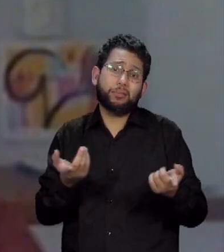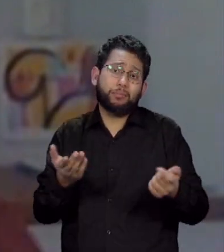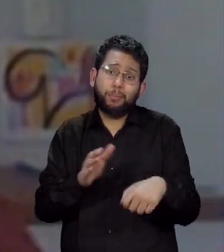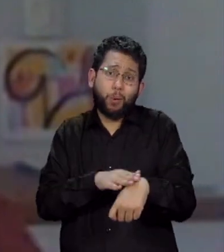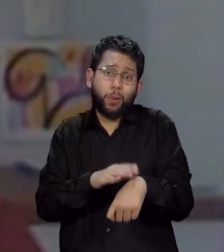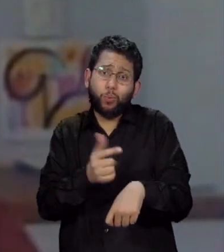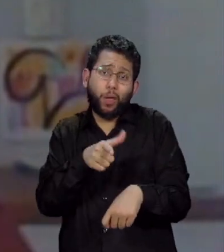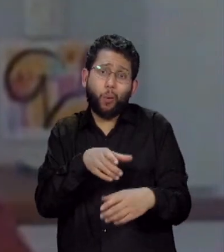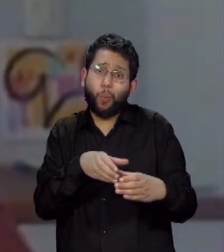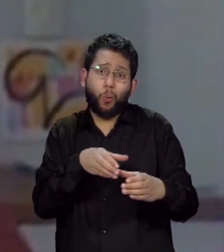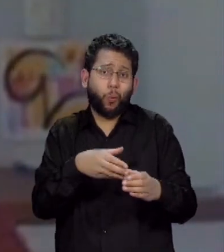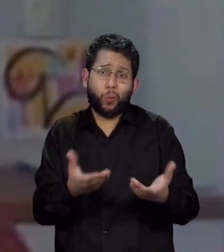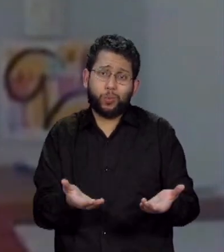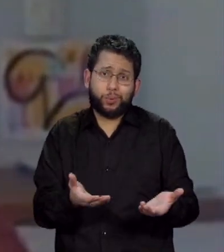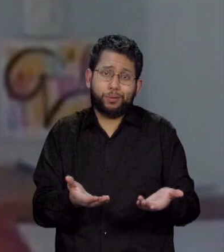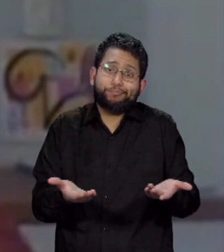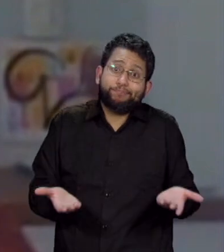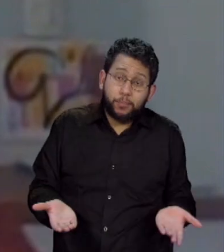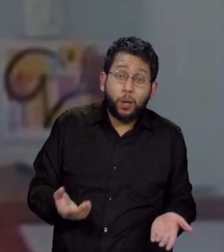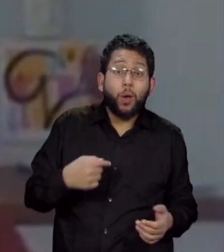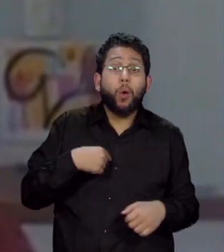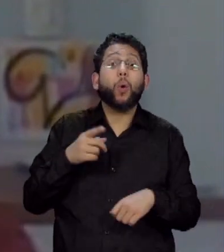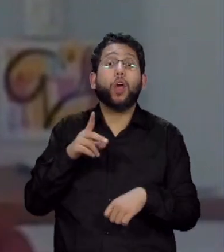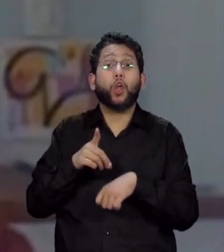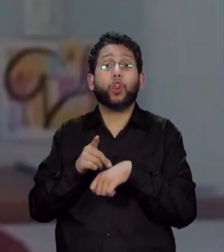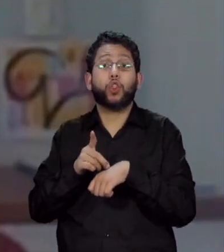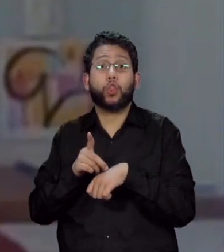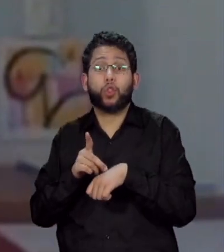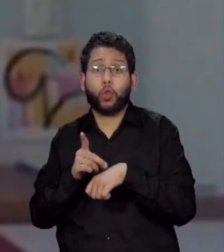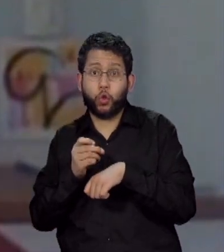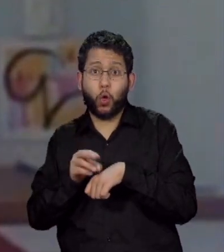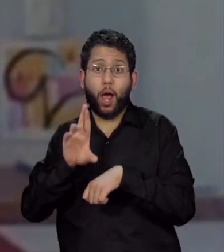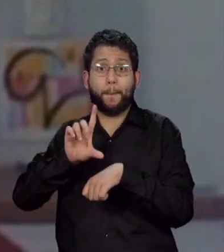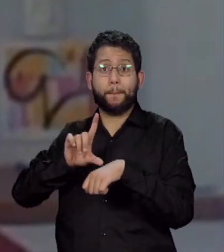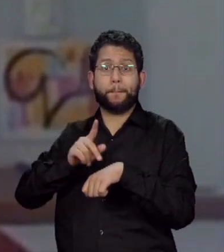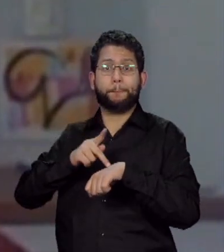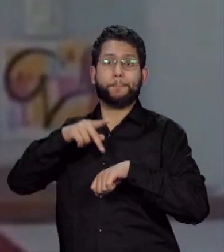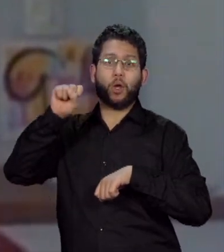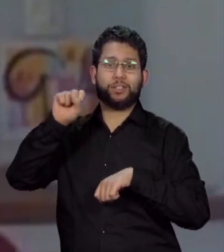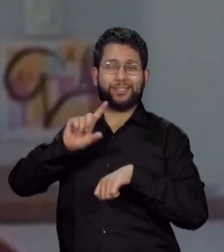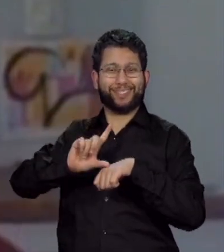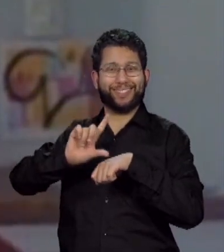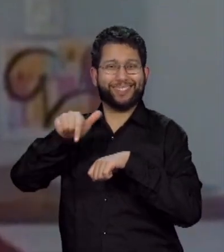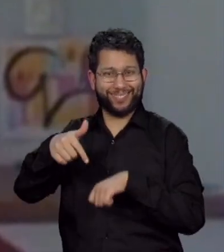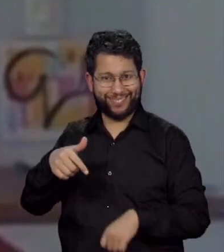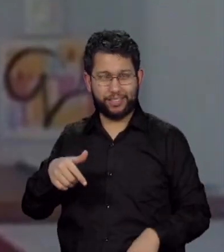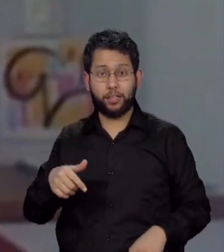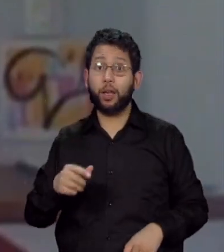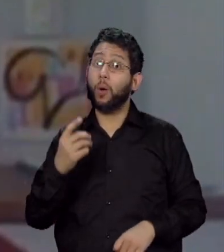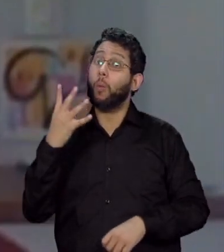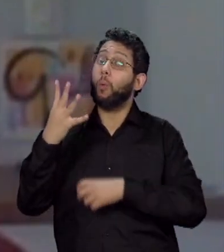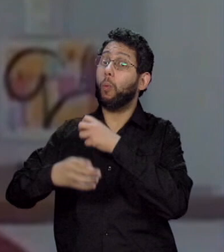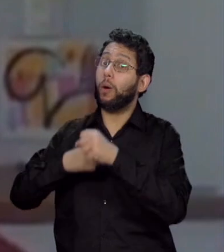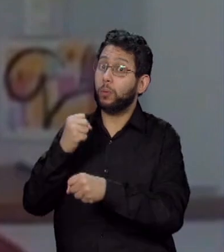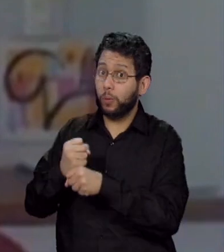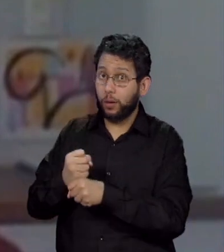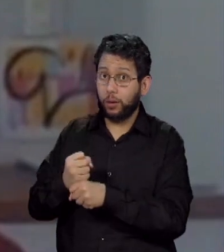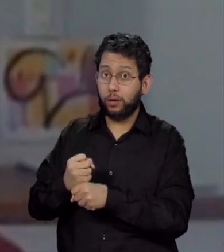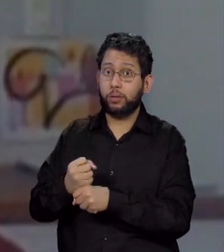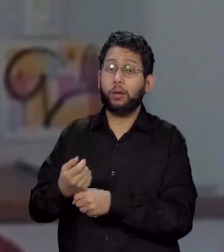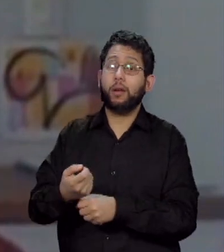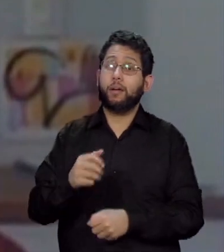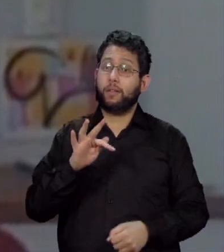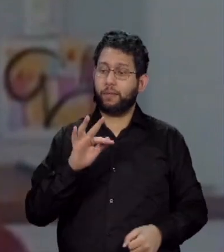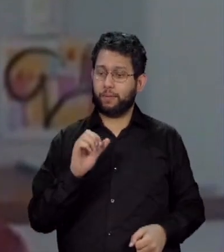abertos e eu fui fazer um pós-doutorado. Eu tive a sorte de fazer um pós-doutorado de 4 anos com bolsa